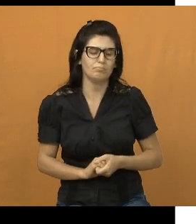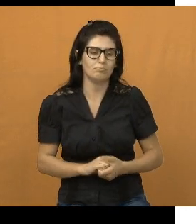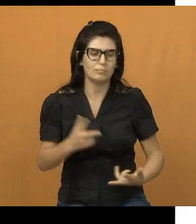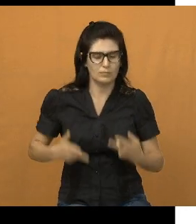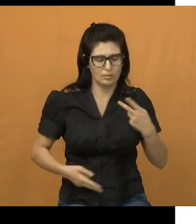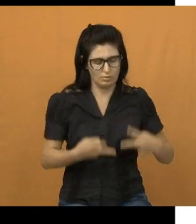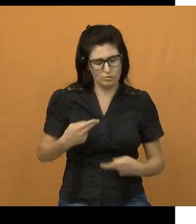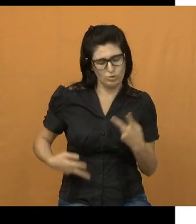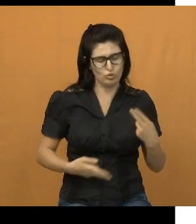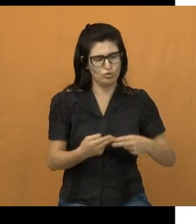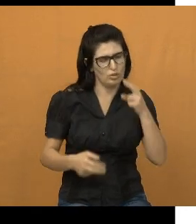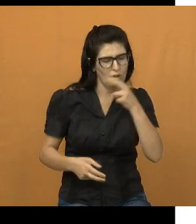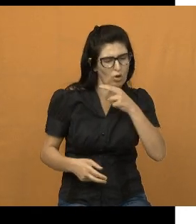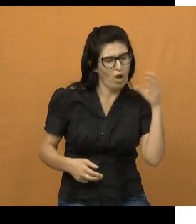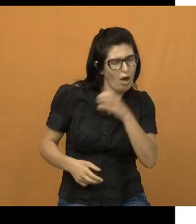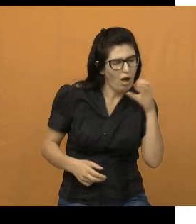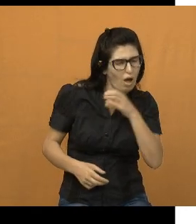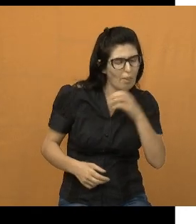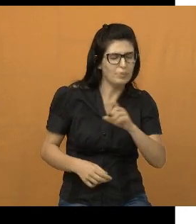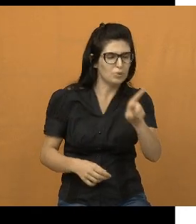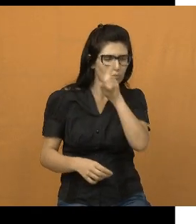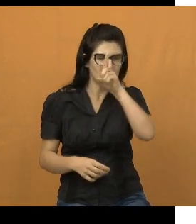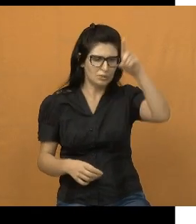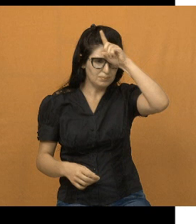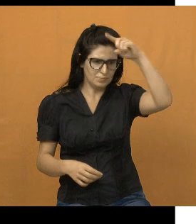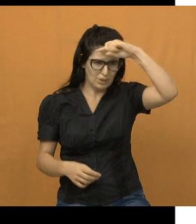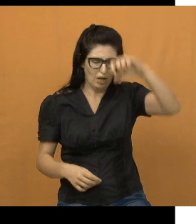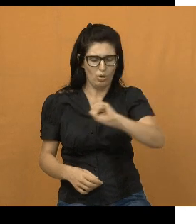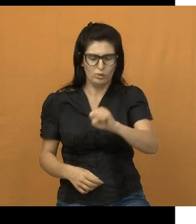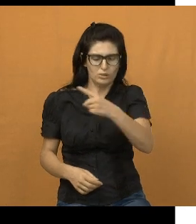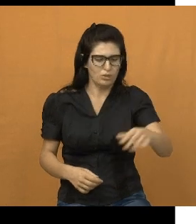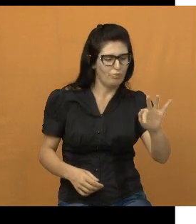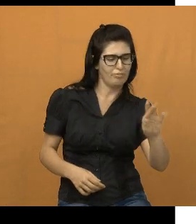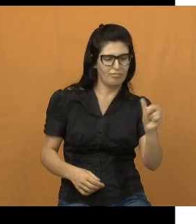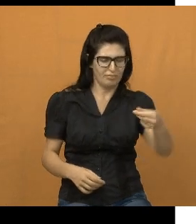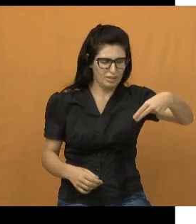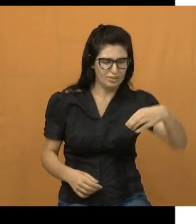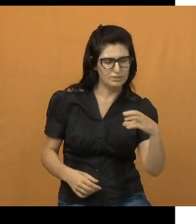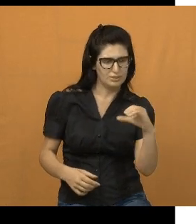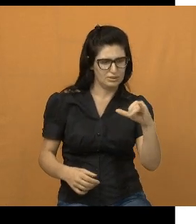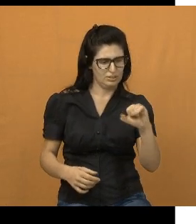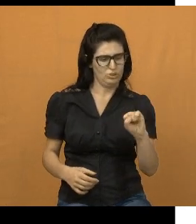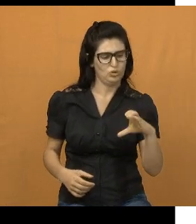cirurgias de urgência, o Hospital São Francisco realizou